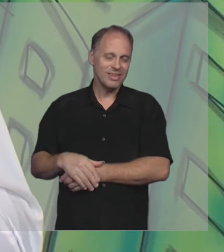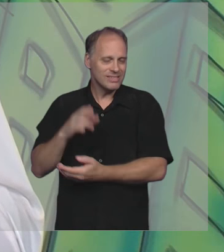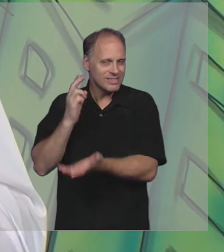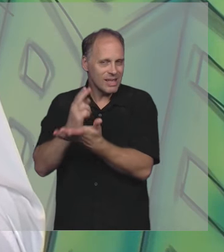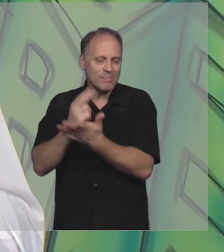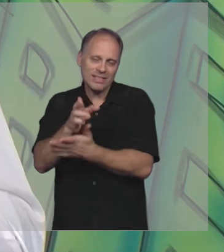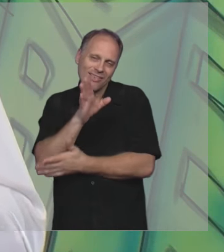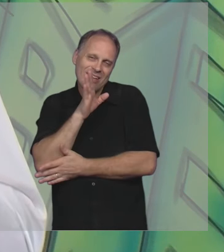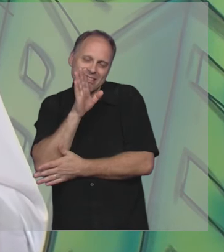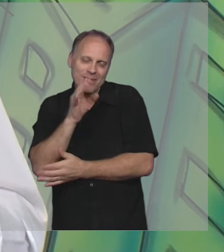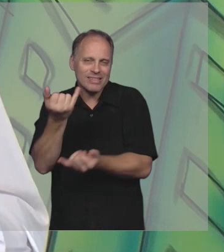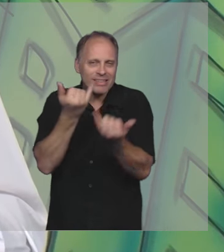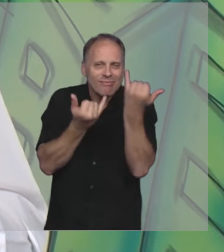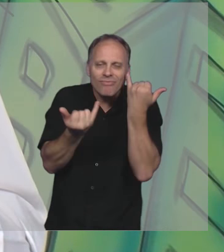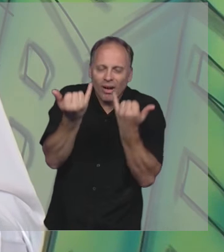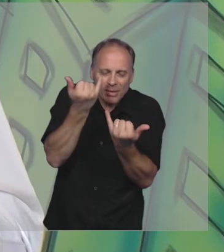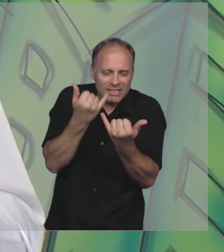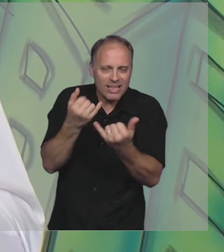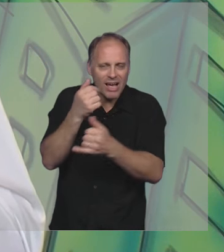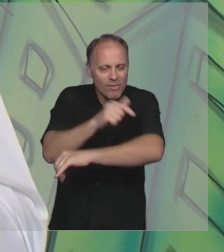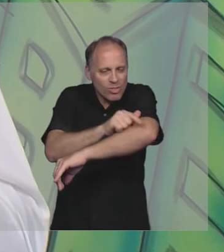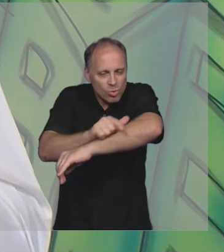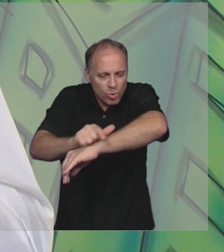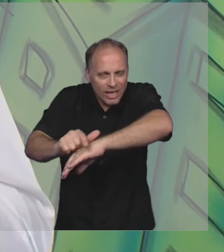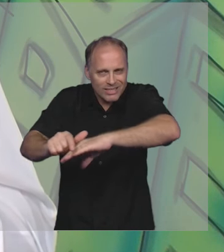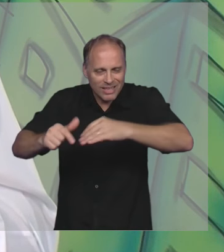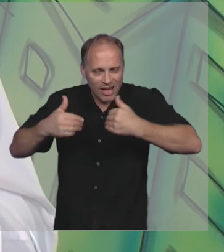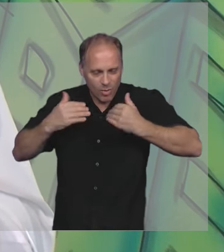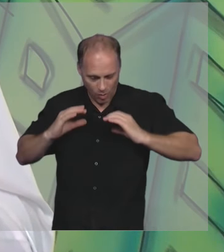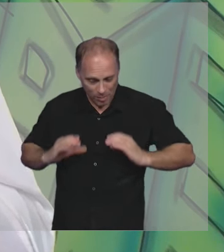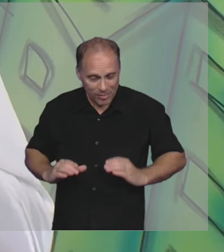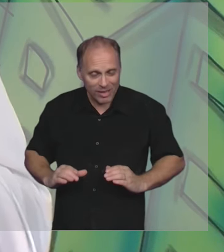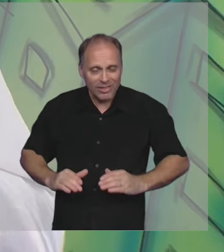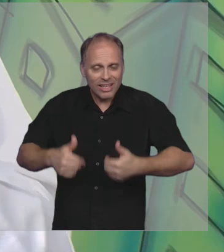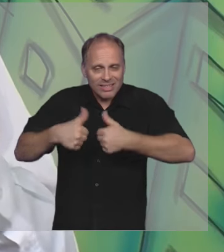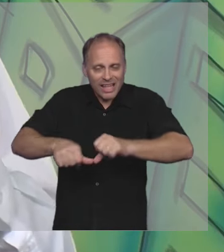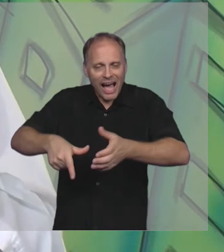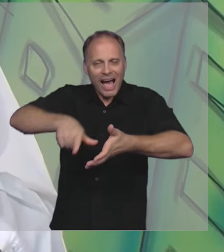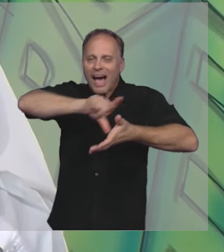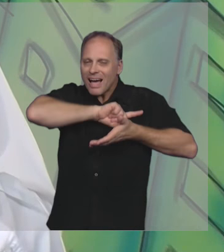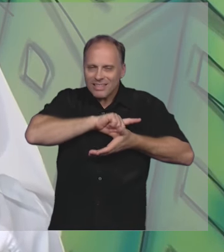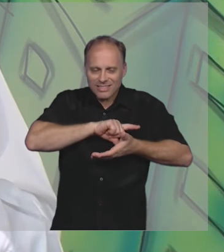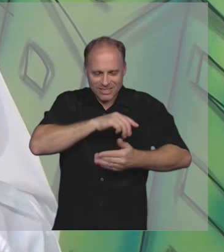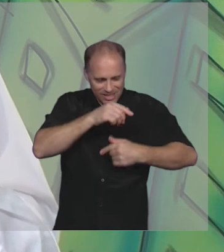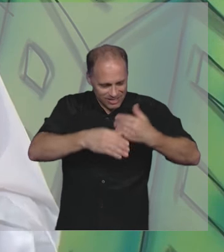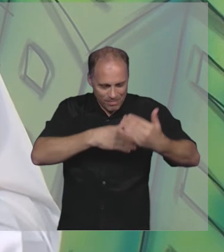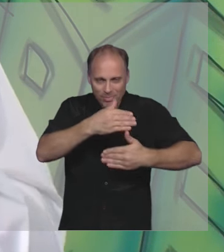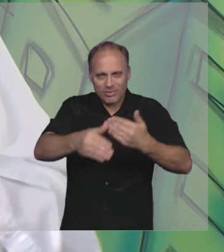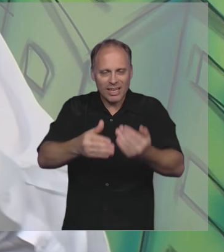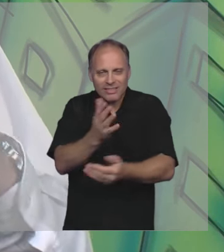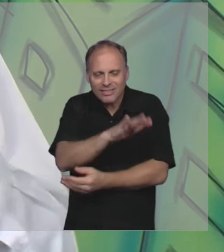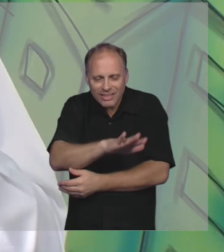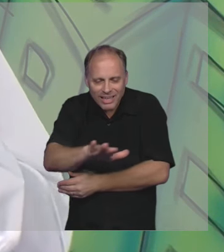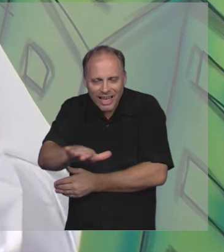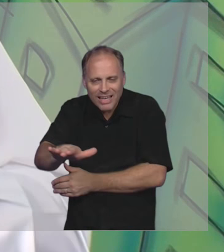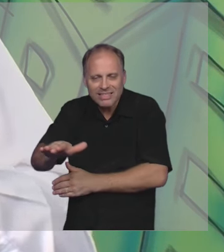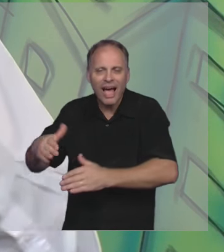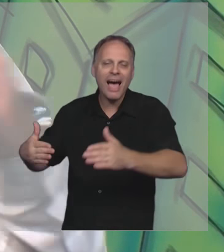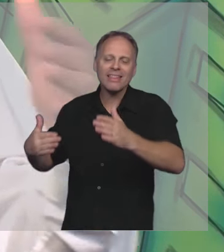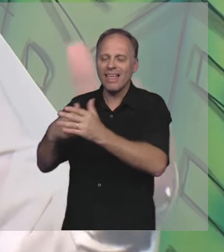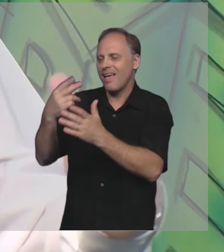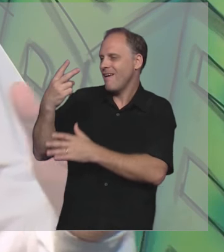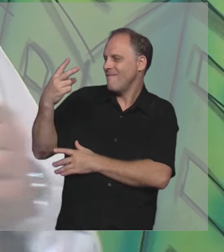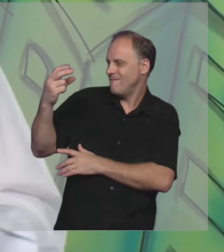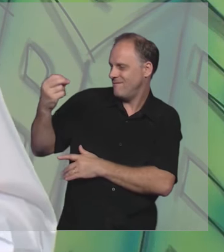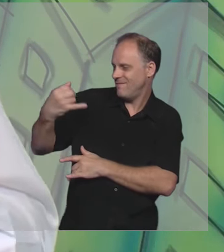Então esse conhecimento, essa questão de educação, ela tem que trabalhar na prevenção lá naquele ciclo, para quando tu chegar dos